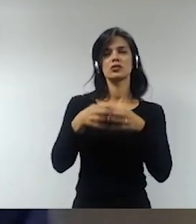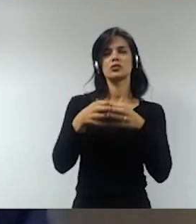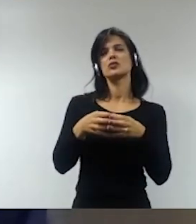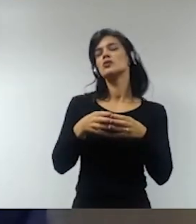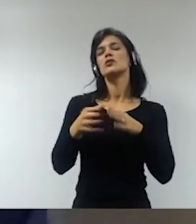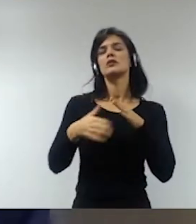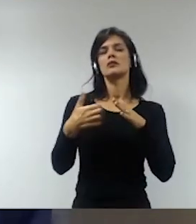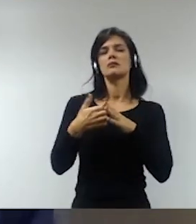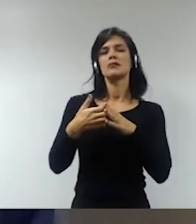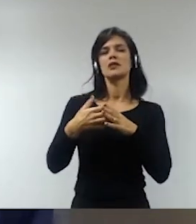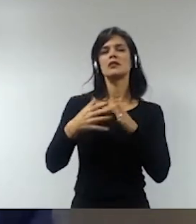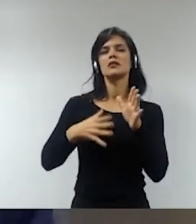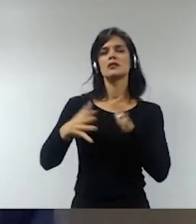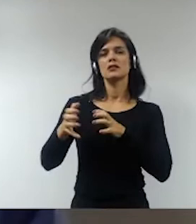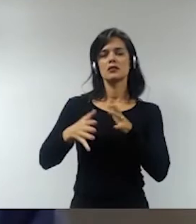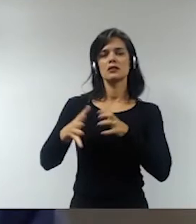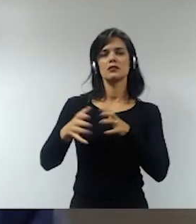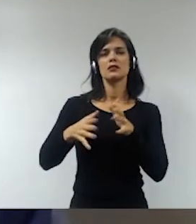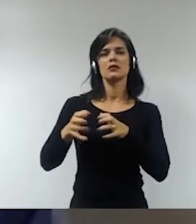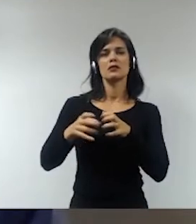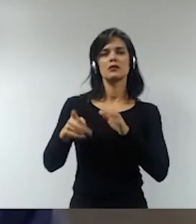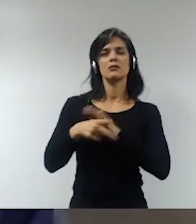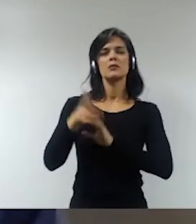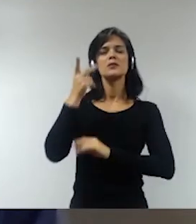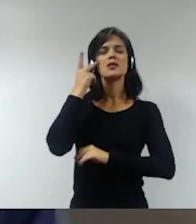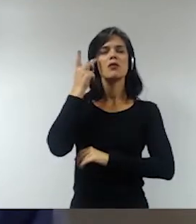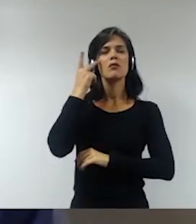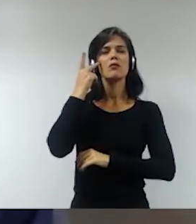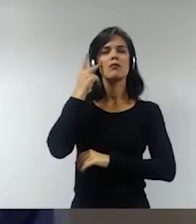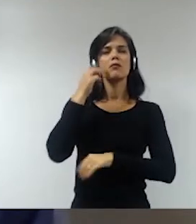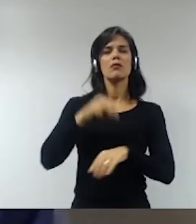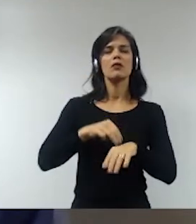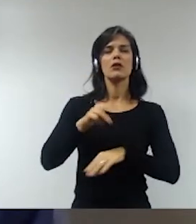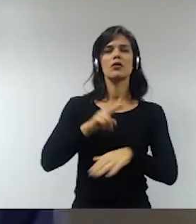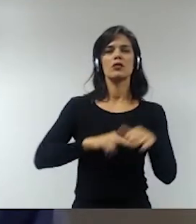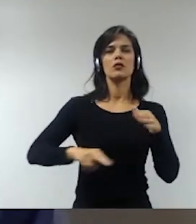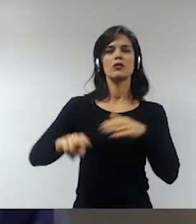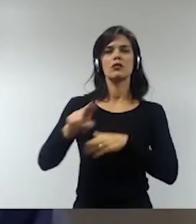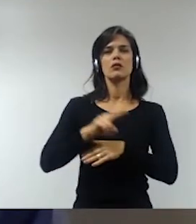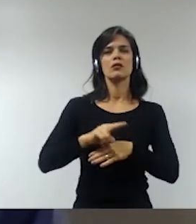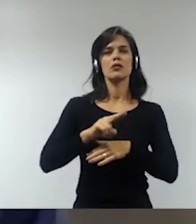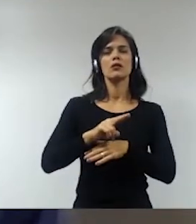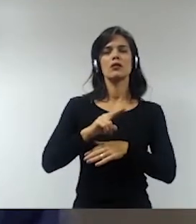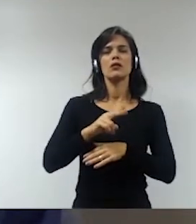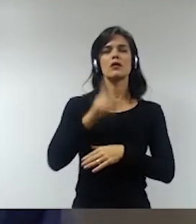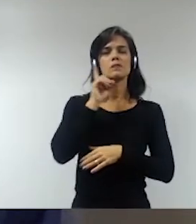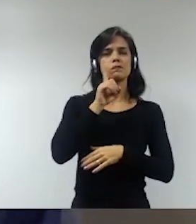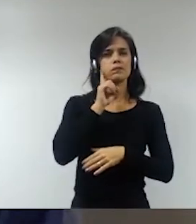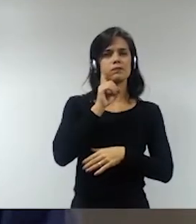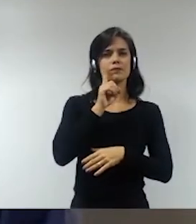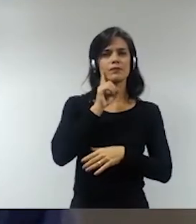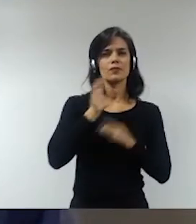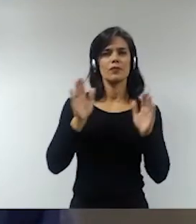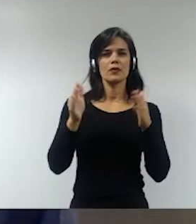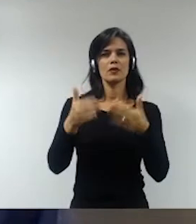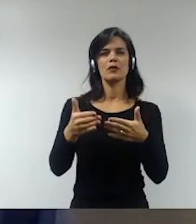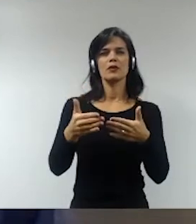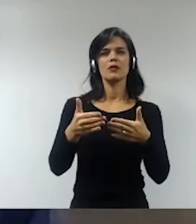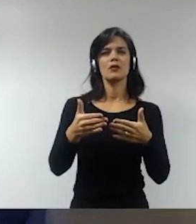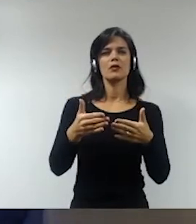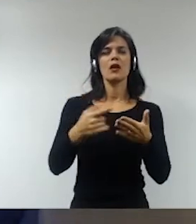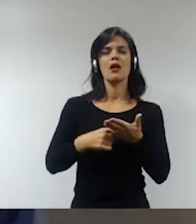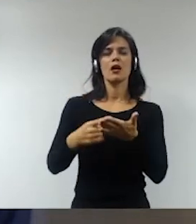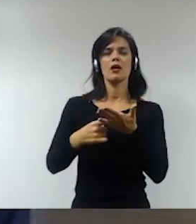e de Conflitos de Arbitragem de São Paulo, é mestre pela Universidade da Pensilvânia, com foco em arbitragem